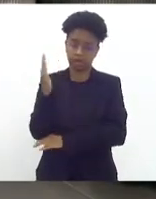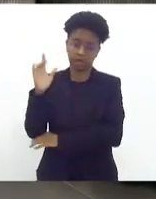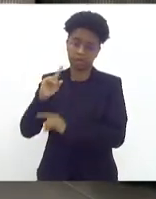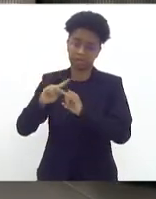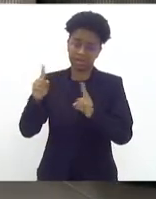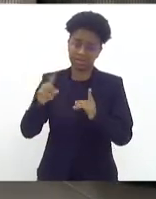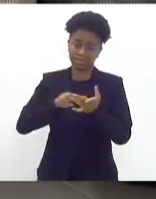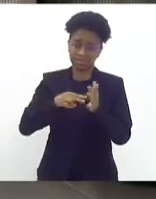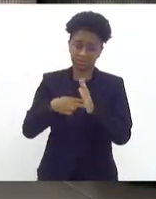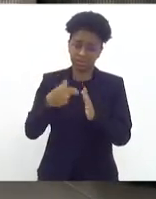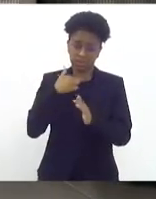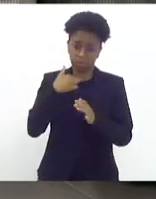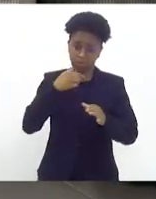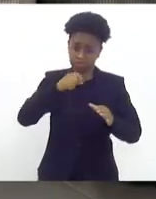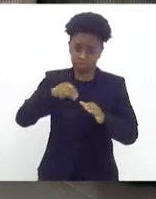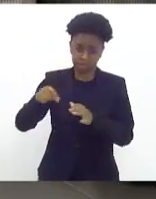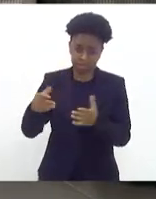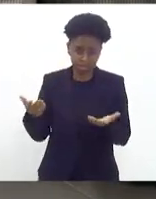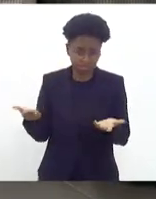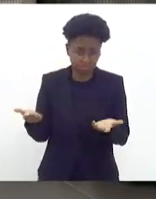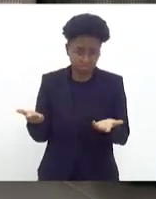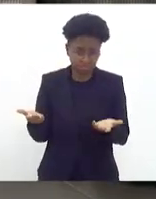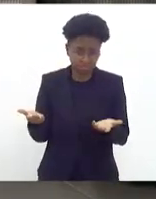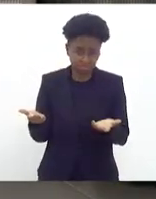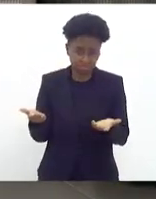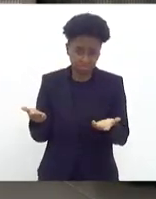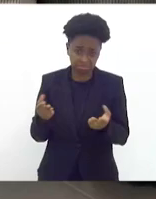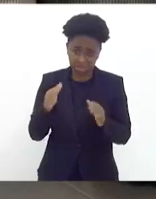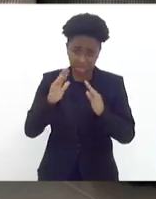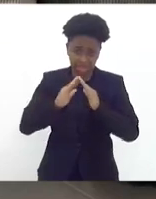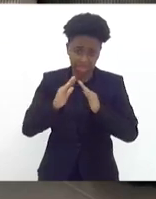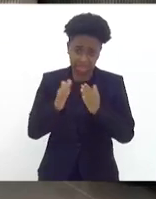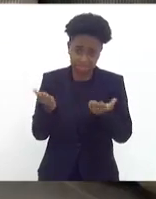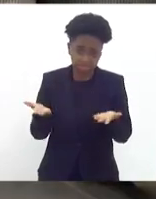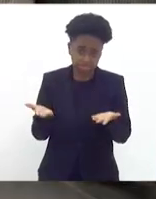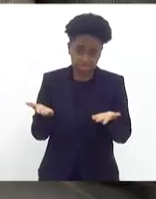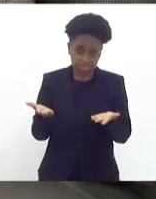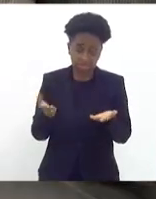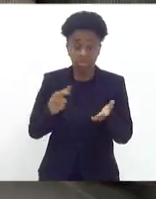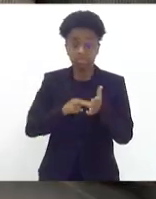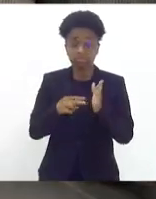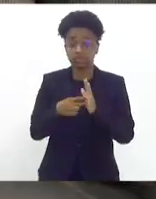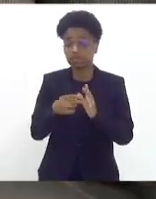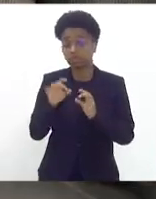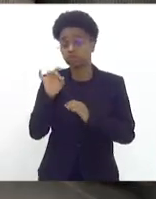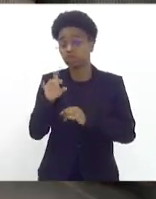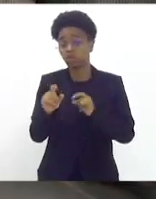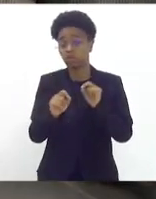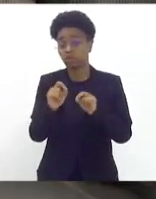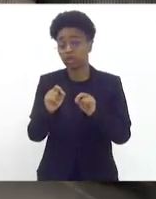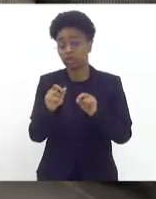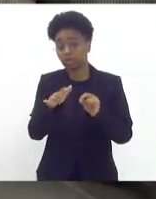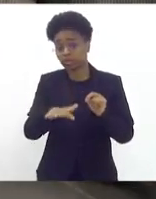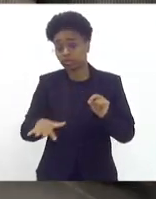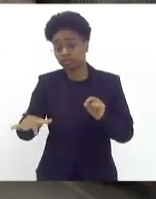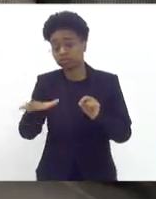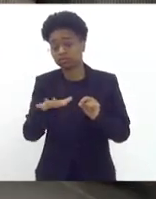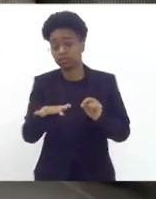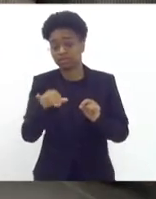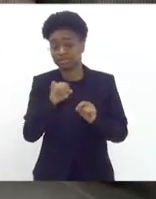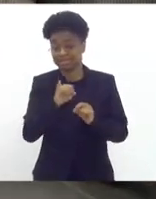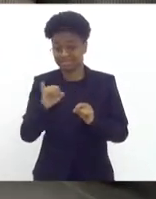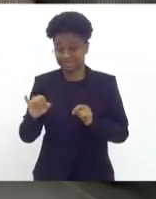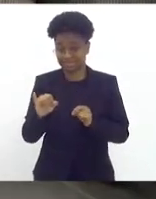possa plantar uma jaqueira no seu jardim, né? Significa apenas que nos ambientes onde